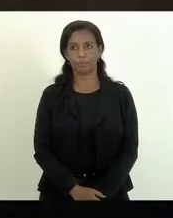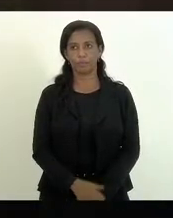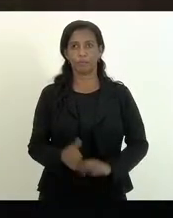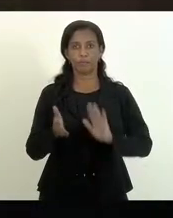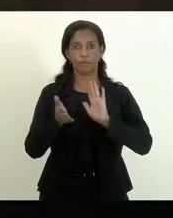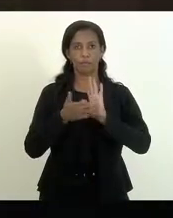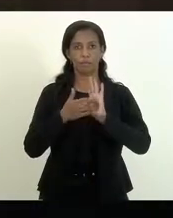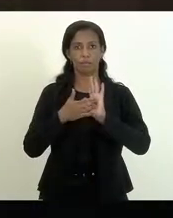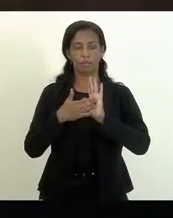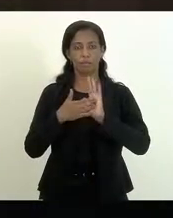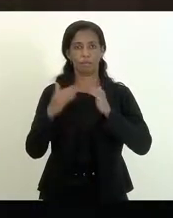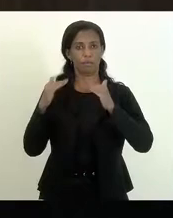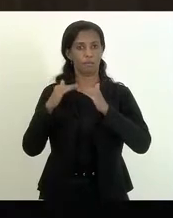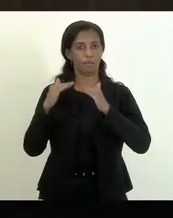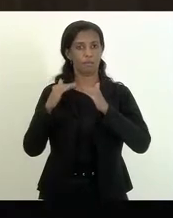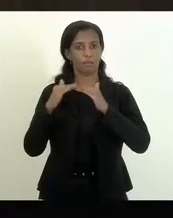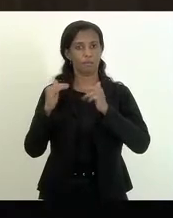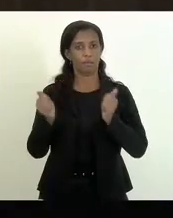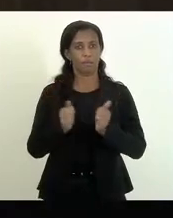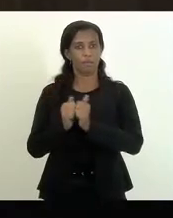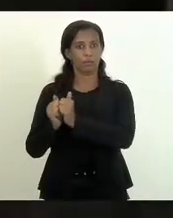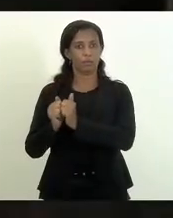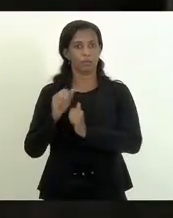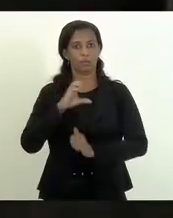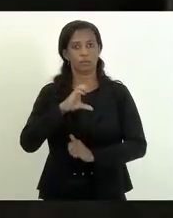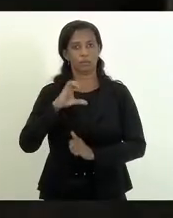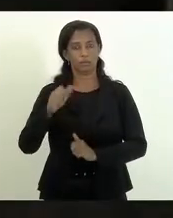Parecer favorável nos termos do parecer da CCJ.